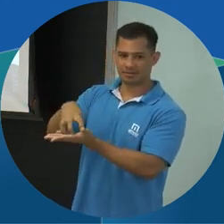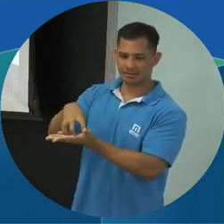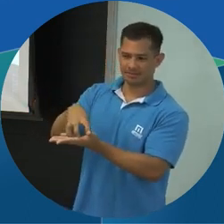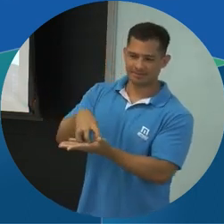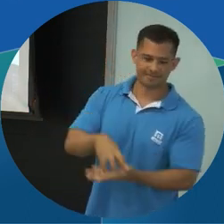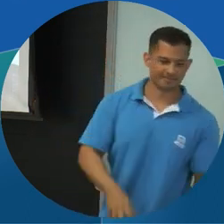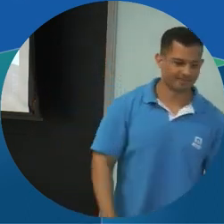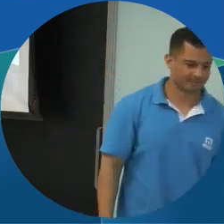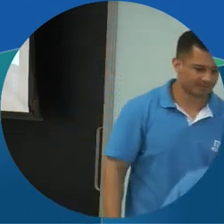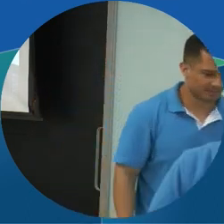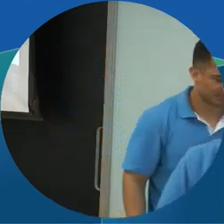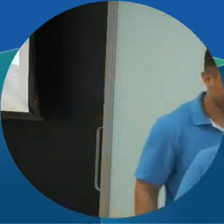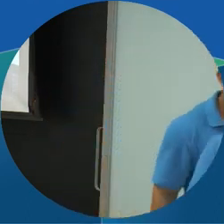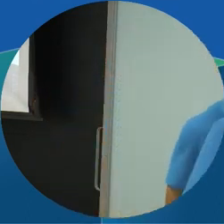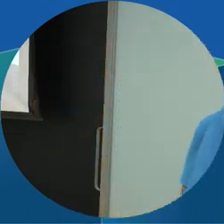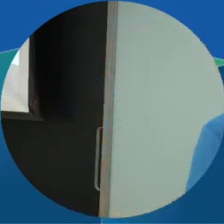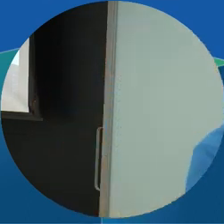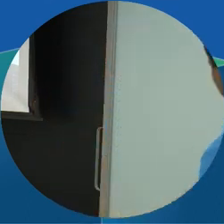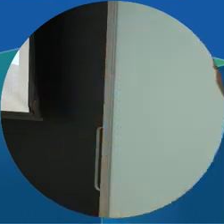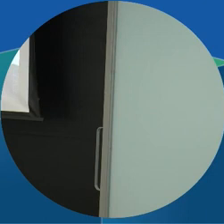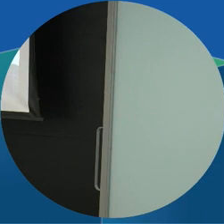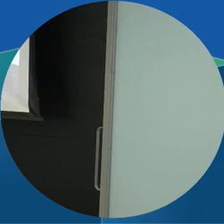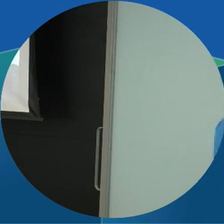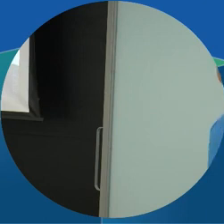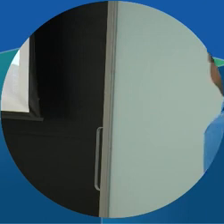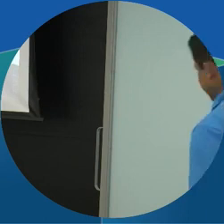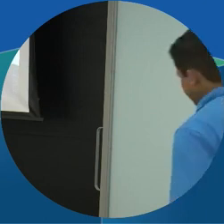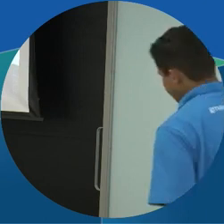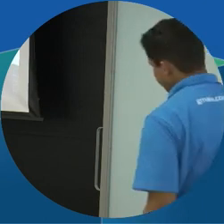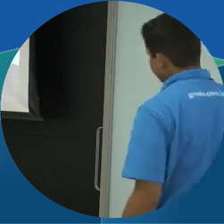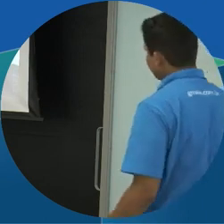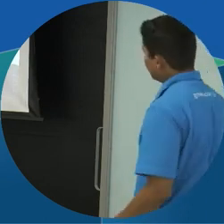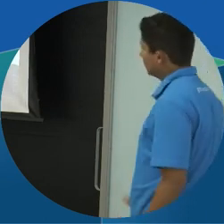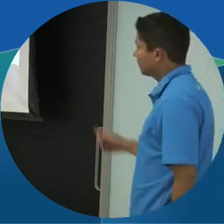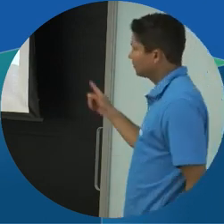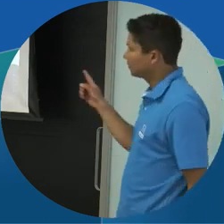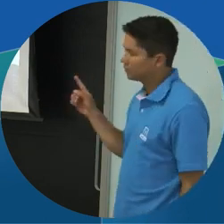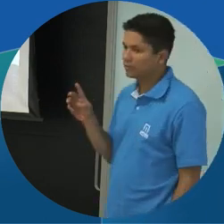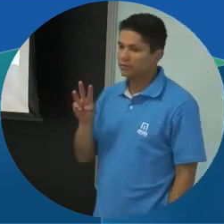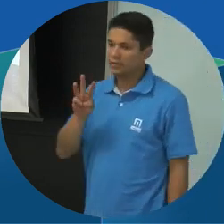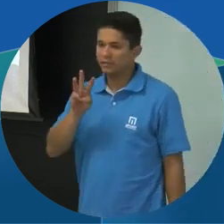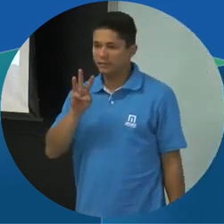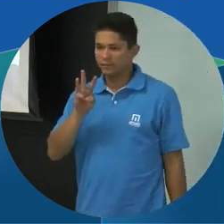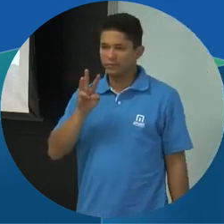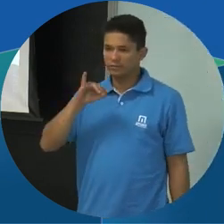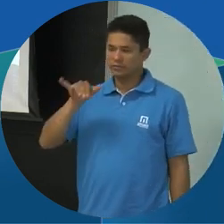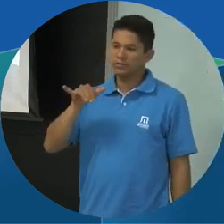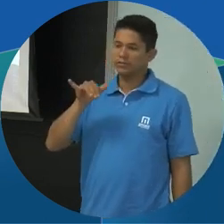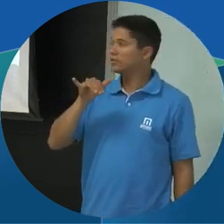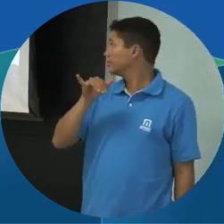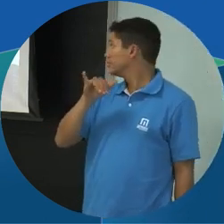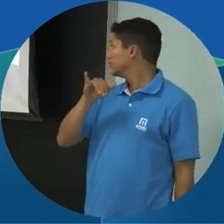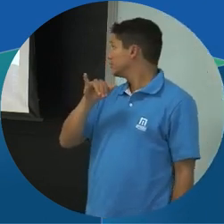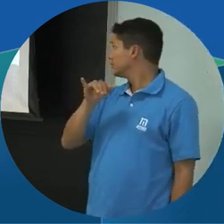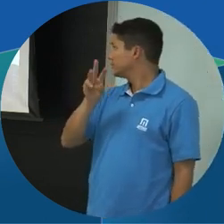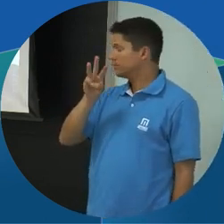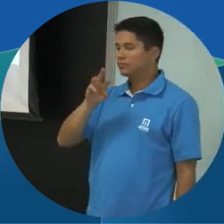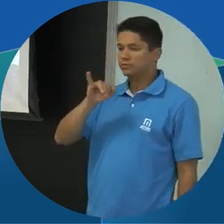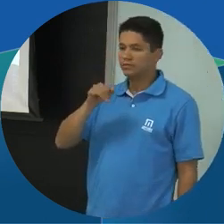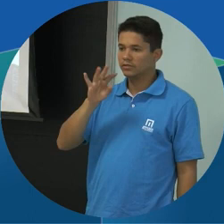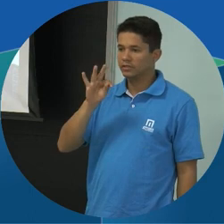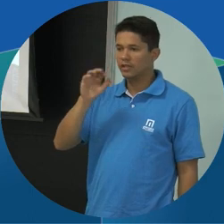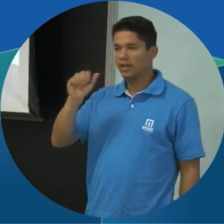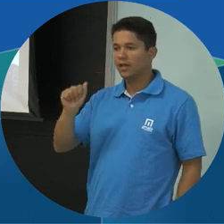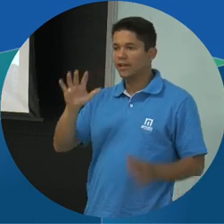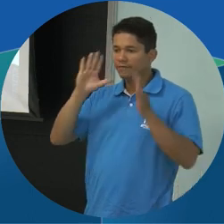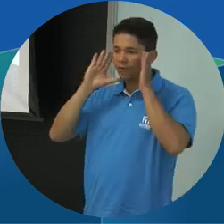focada em estudos de aplicação da atividade de hidrojato, não só para hidrodemolição, mas